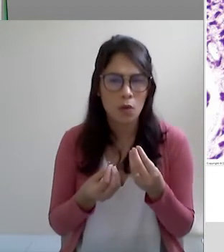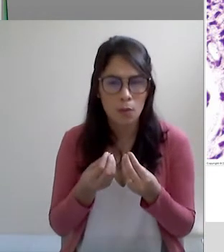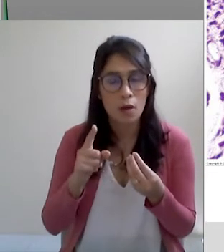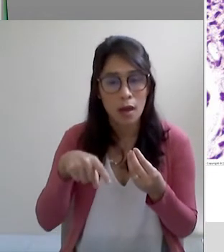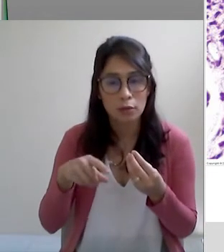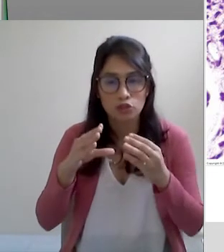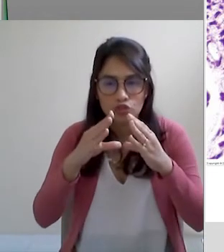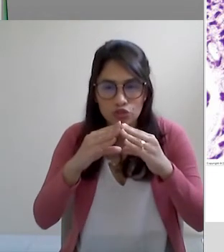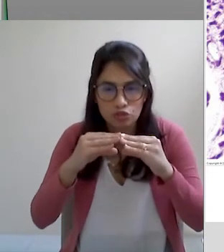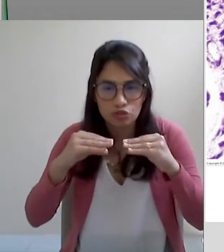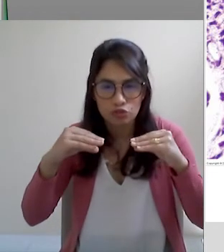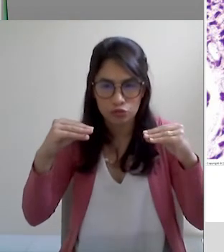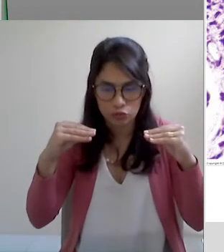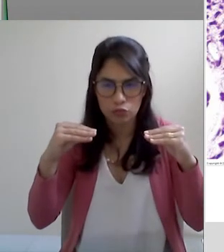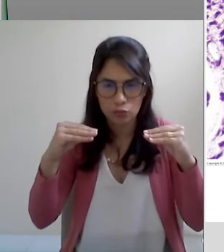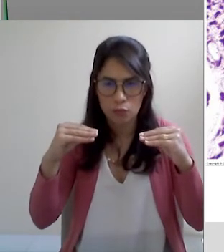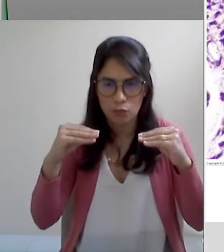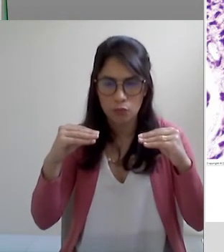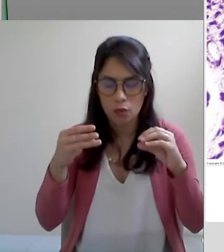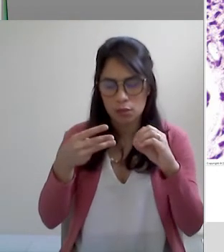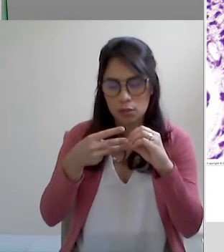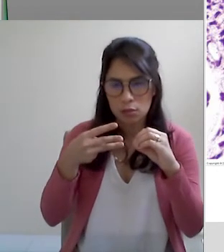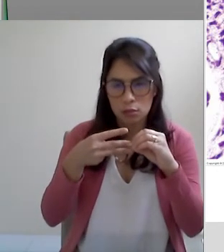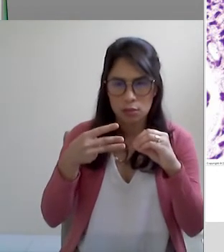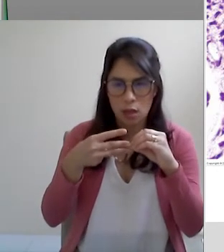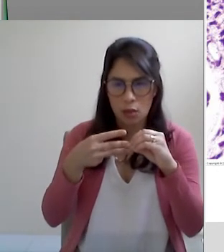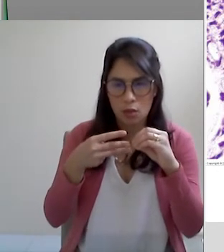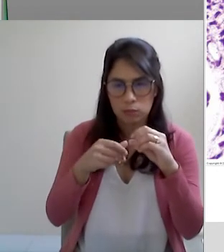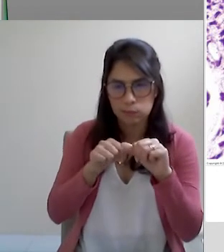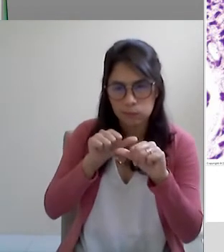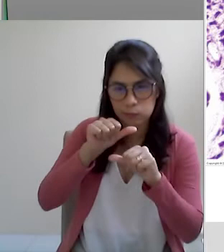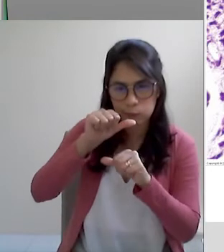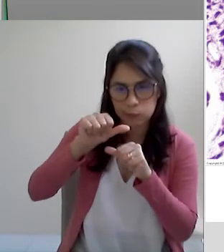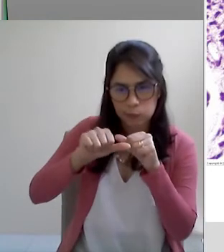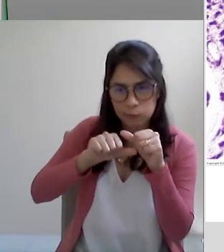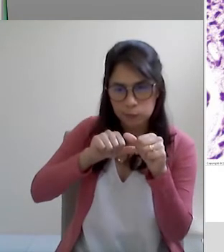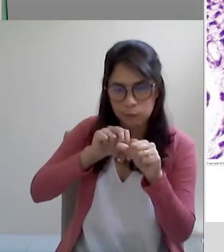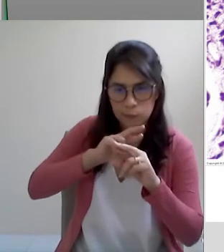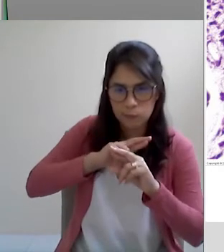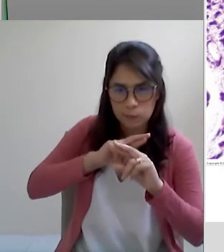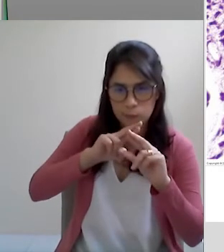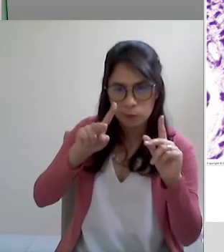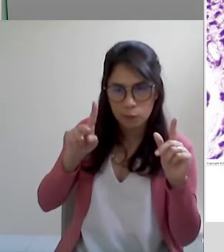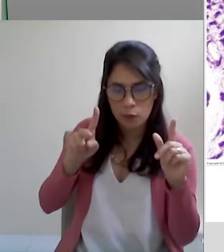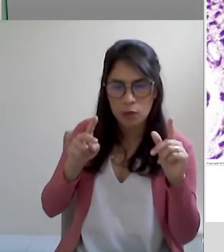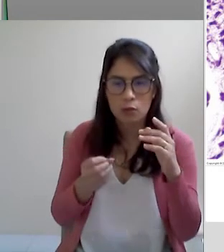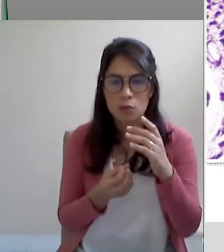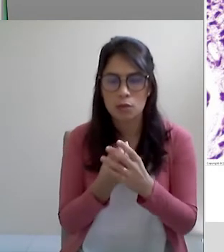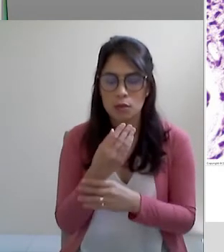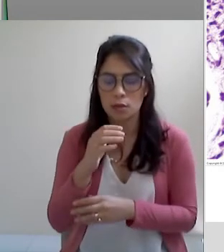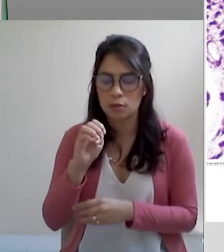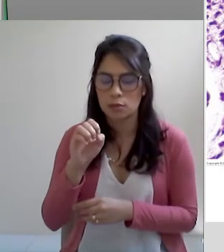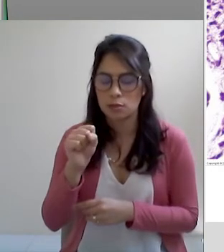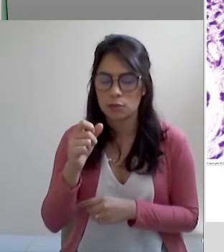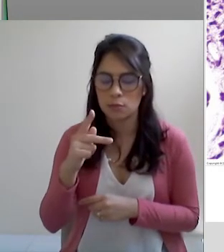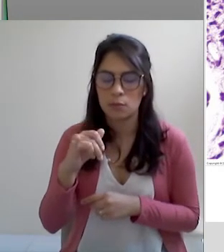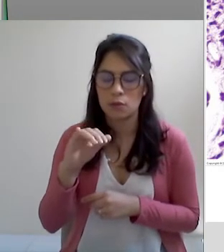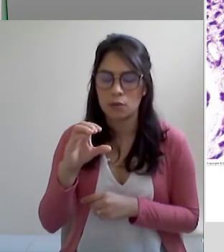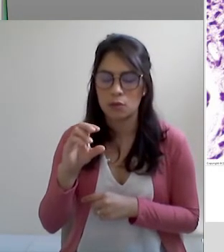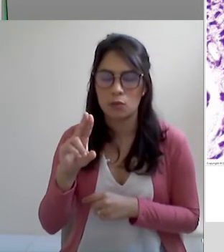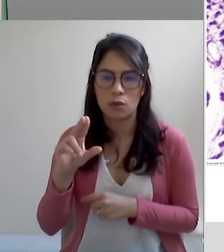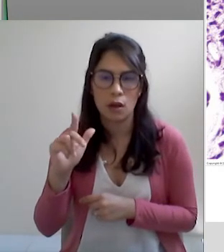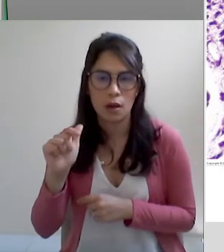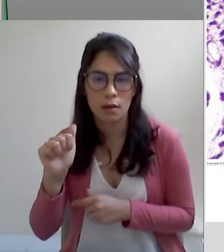diferenciam-se a partir de células mesenquimais, formando espículas ósseas. A formação do periósteo induz